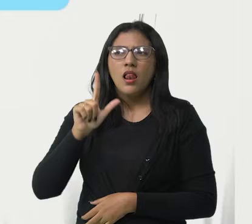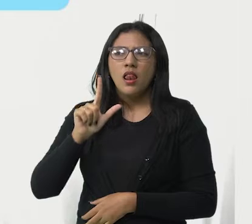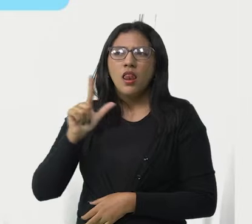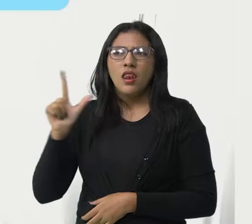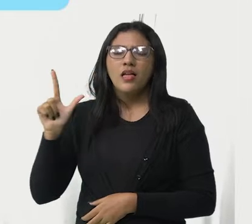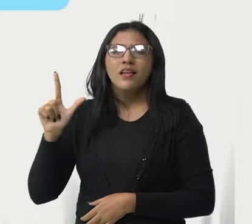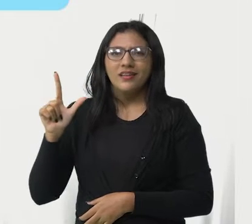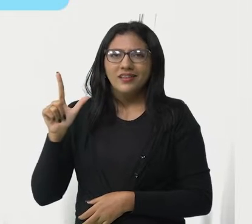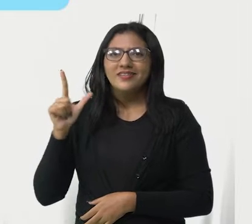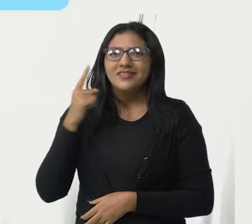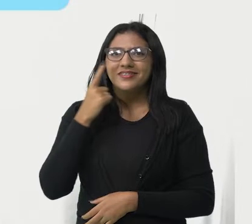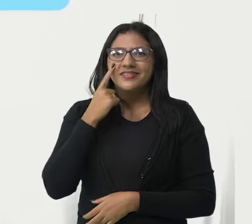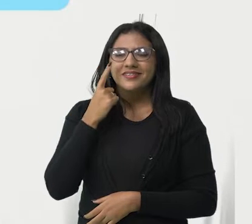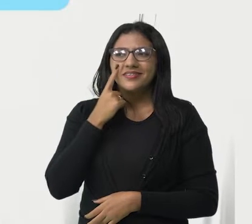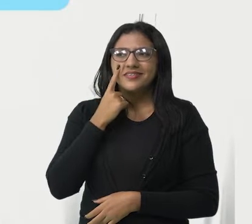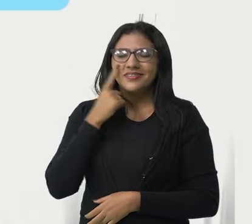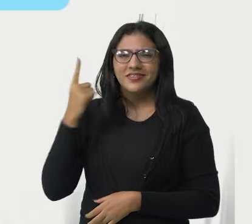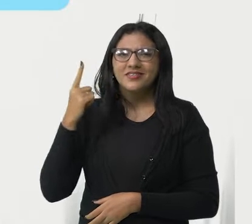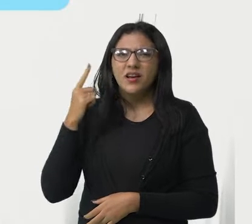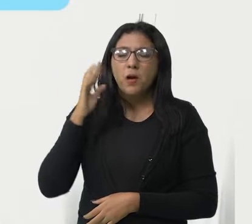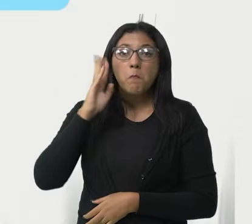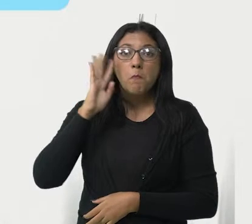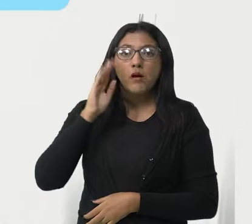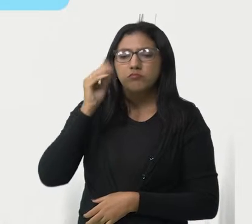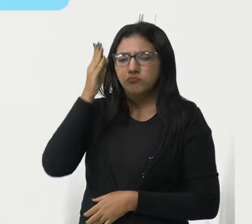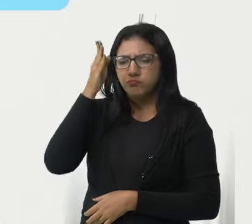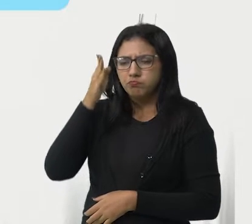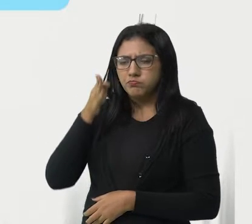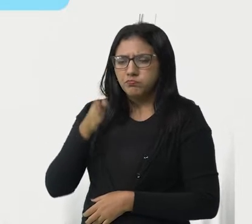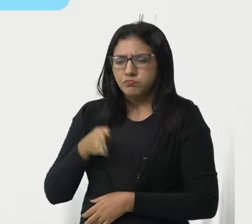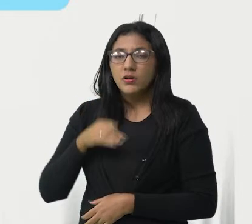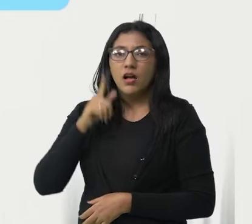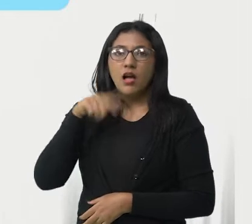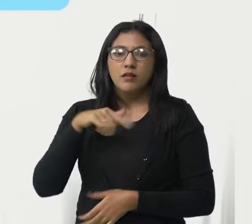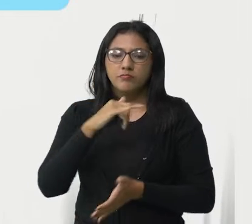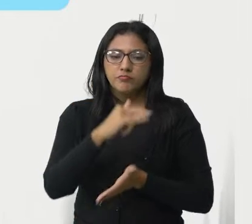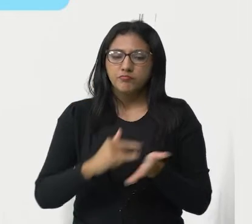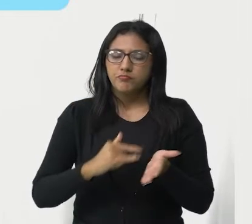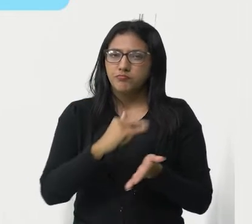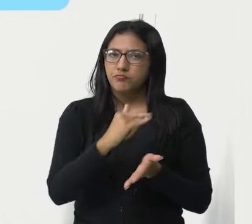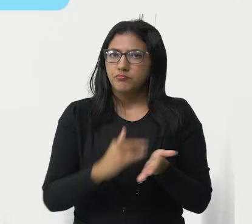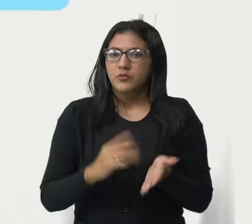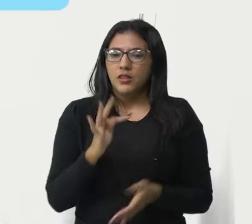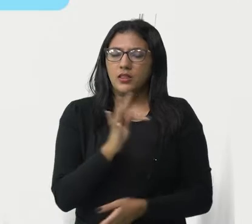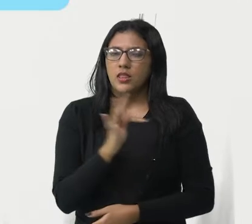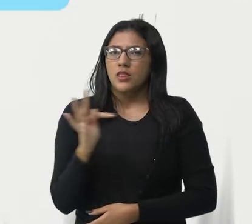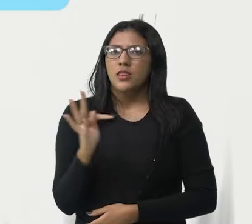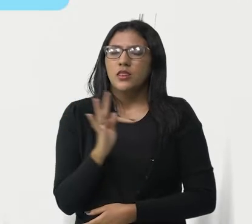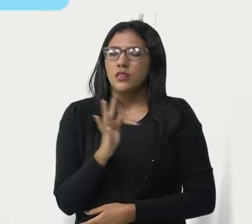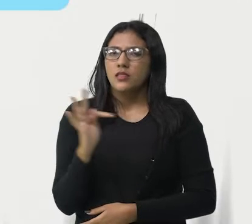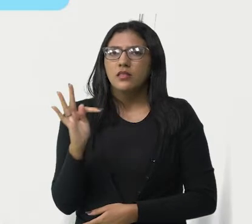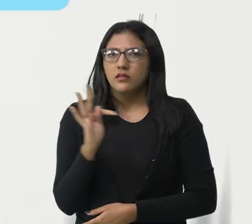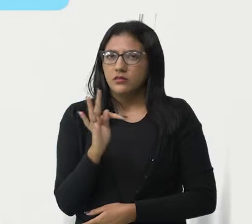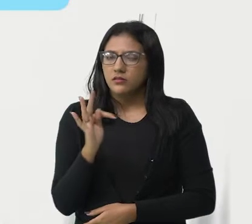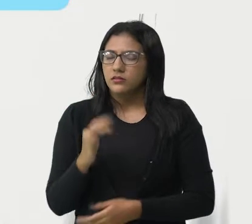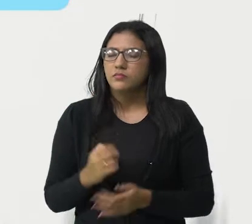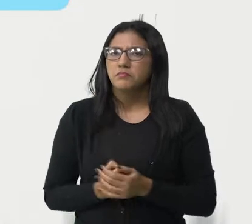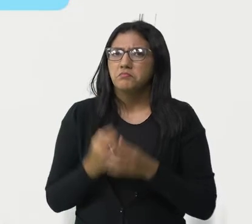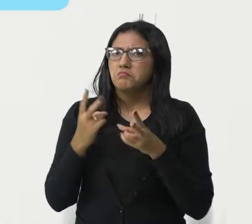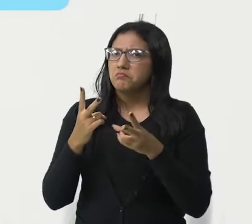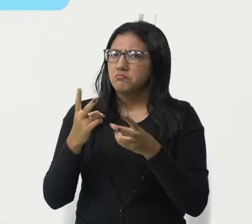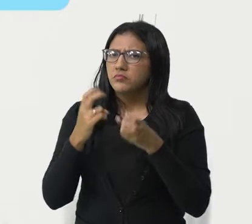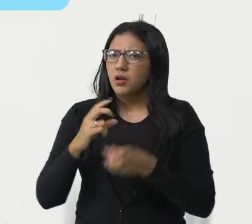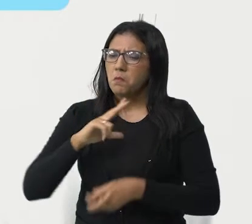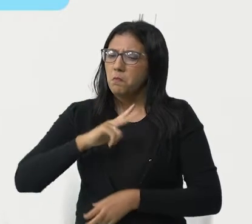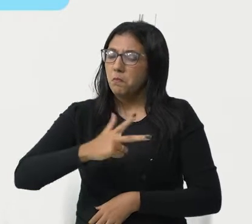através aí dessa linha imaginária que é feita através do Tratado de Tordesilhas, a gente verifica que os portugueses eles